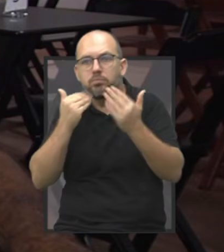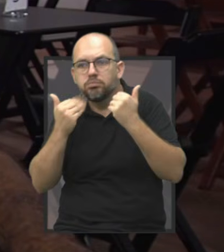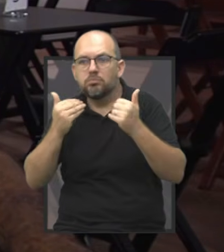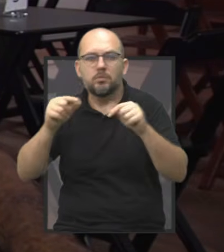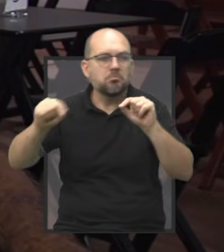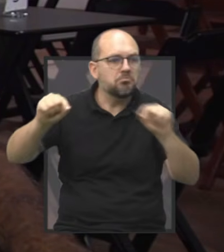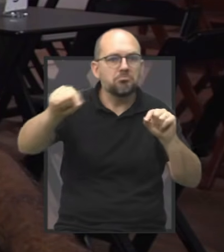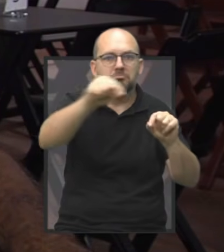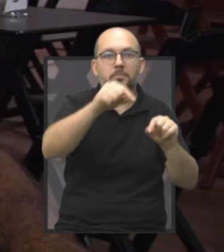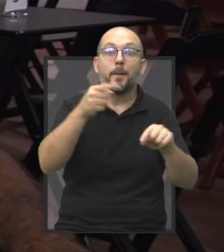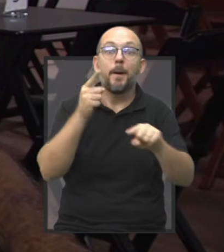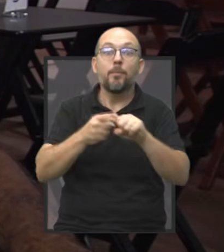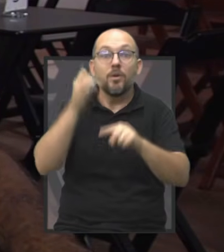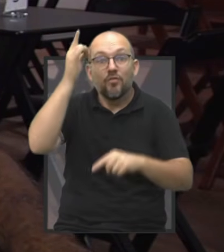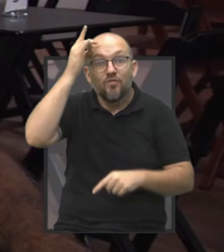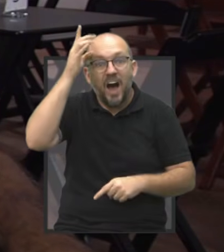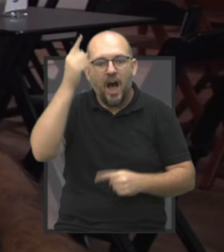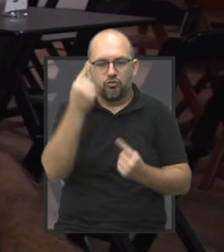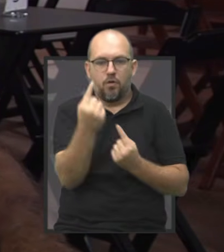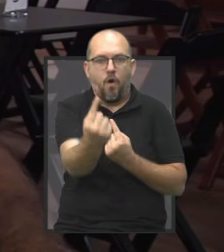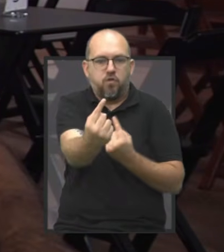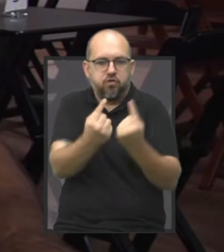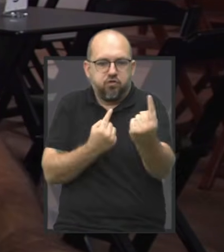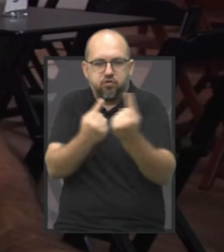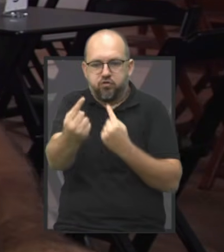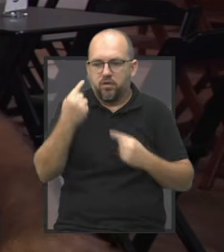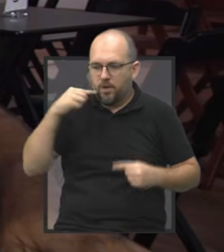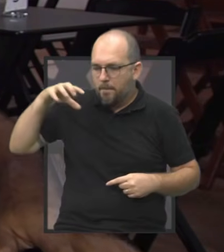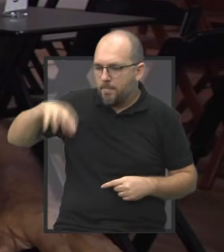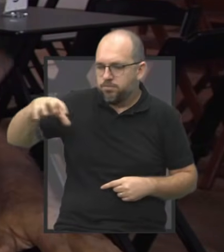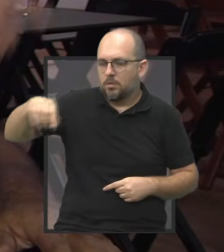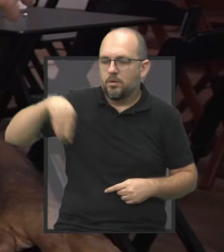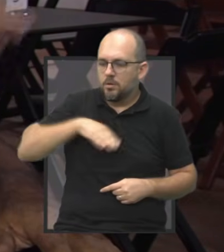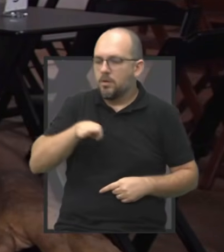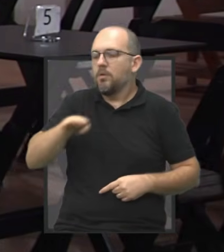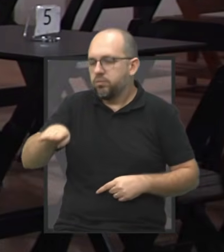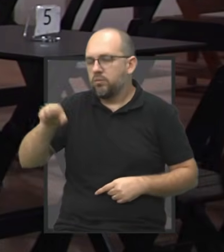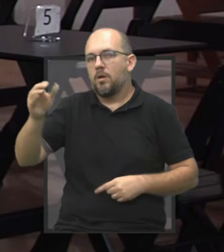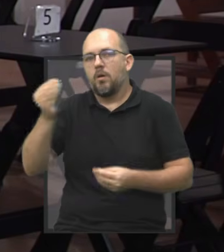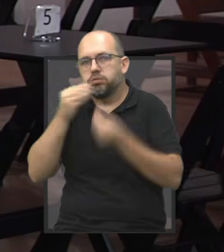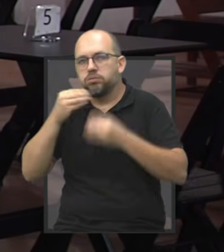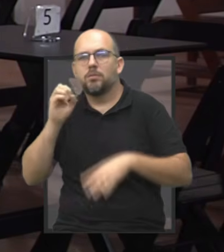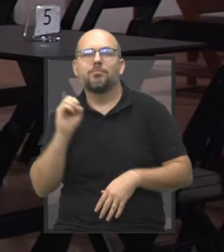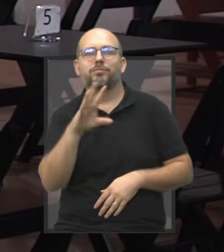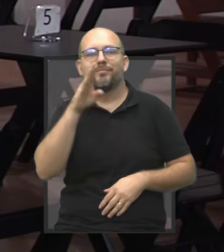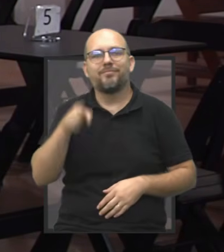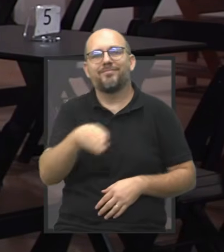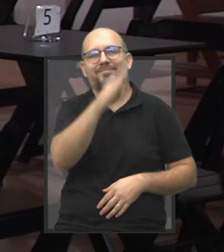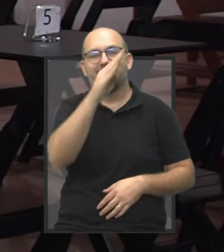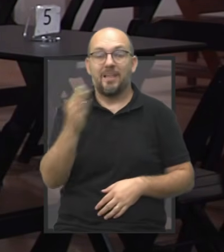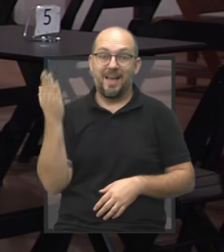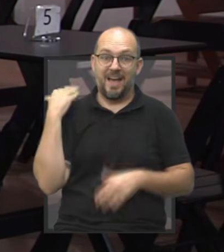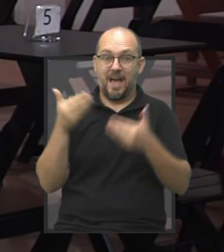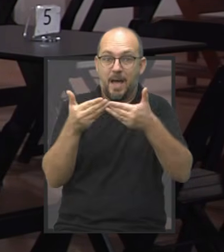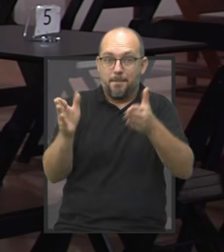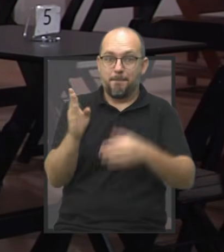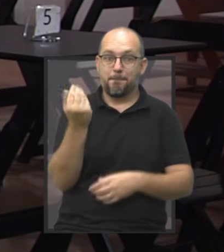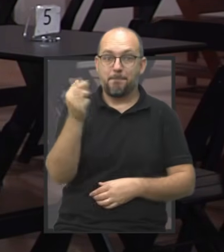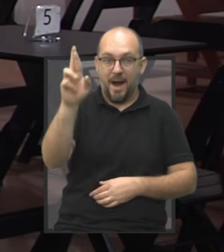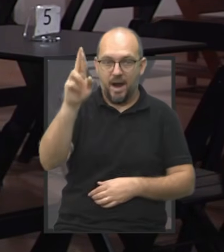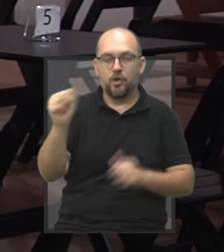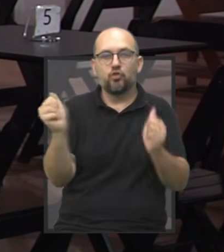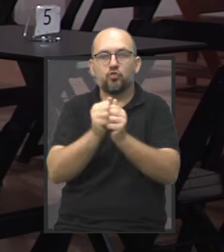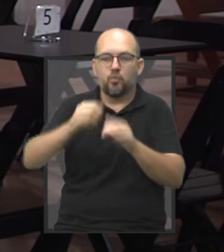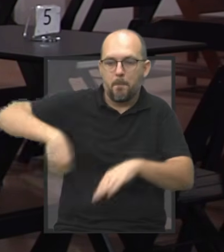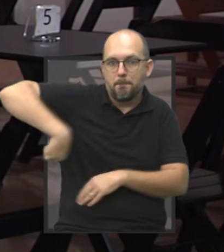movimento. Porque fácil locomoção, estrada. Eu abri aqui o bar, era o Bar e o